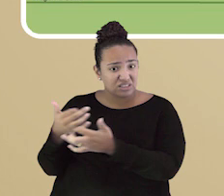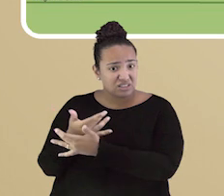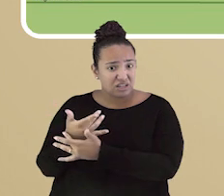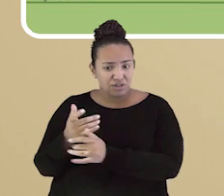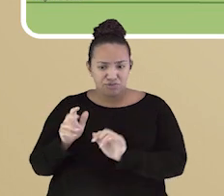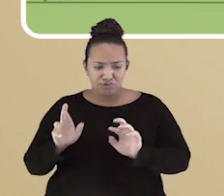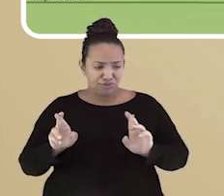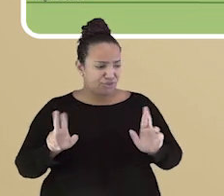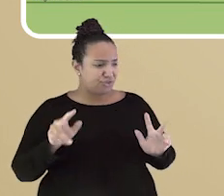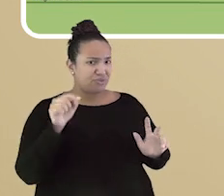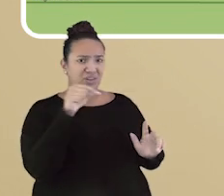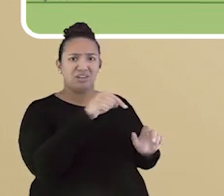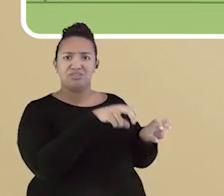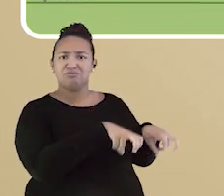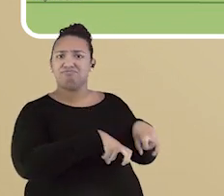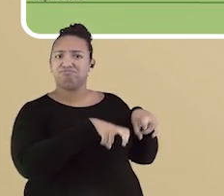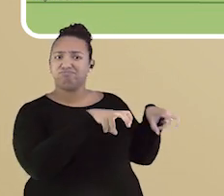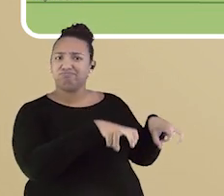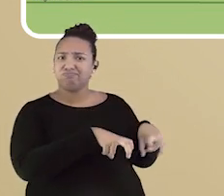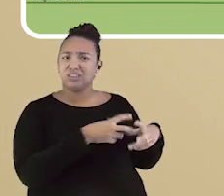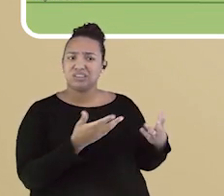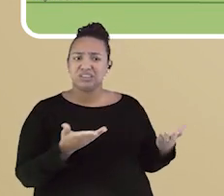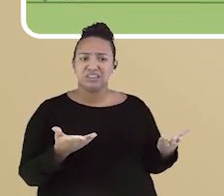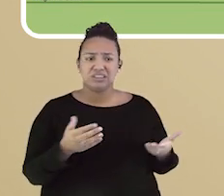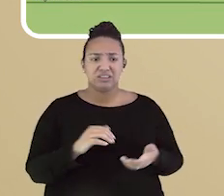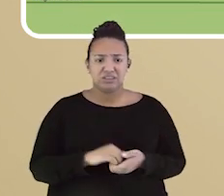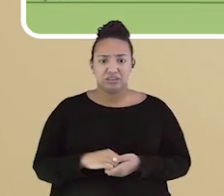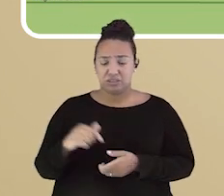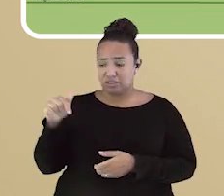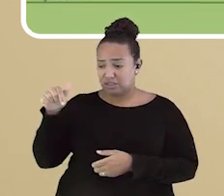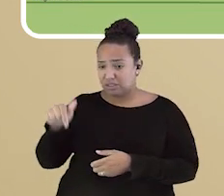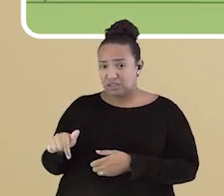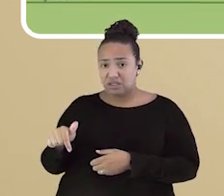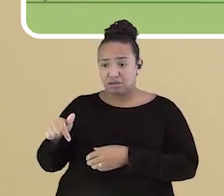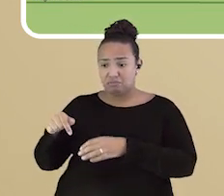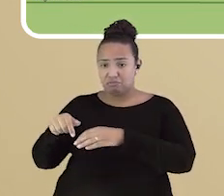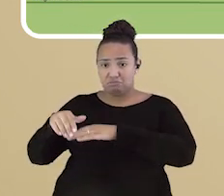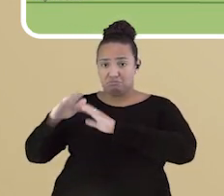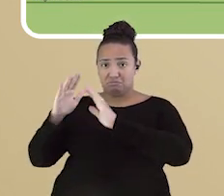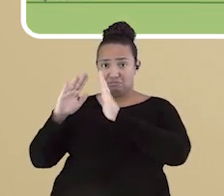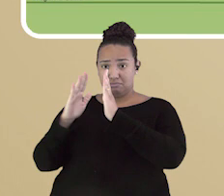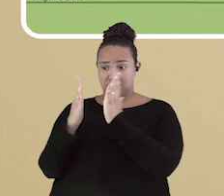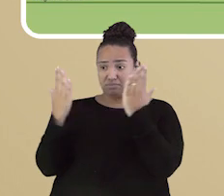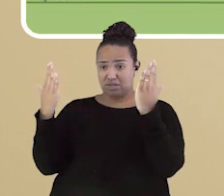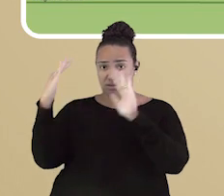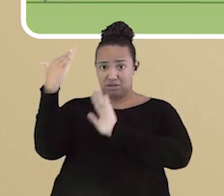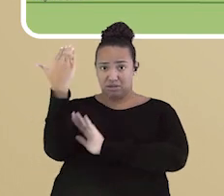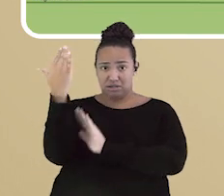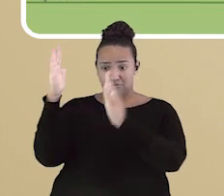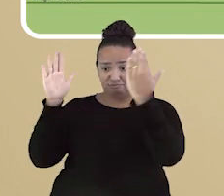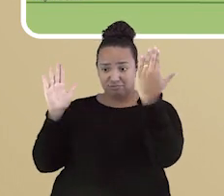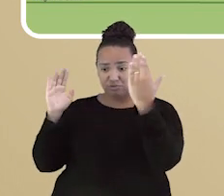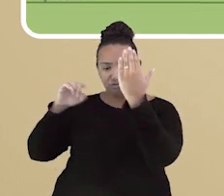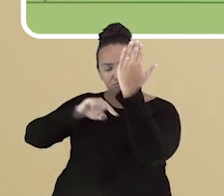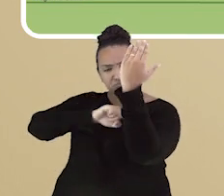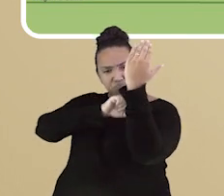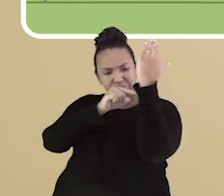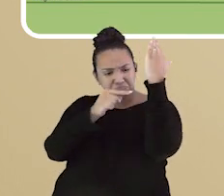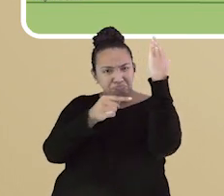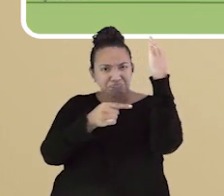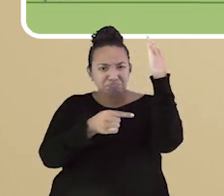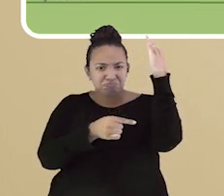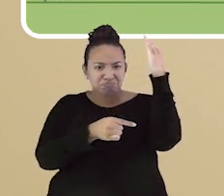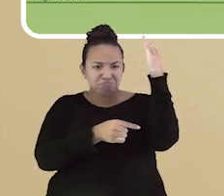do rato do campo. A toca dele ficava em um buraco em uma parede de um grande hotel, muito luxuoso,